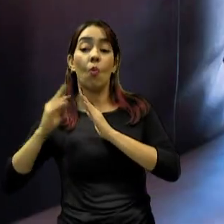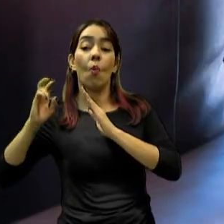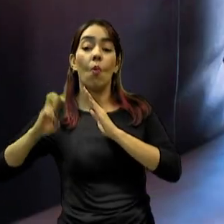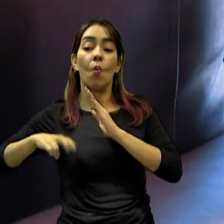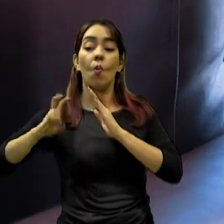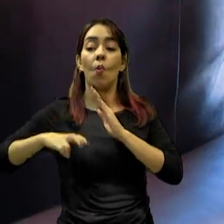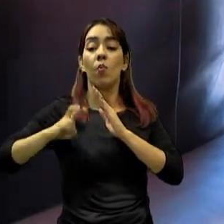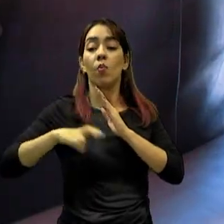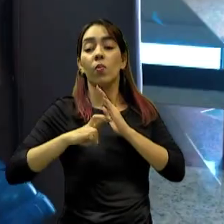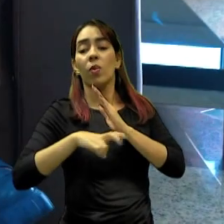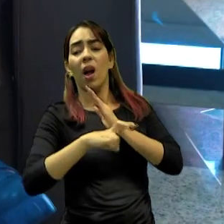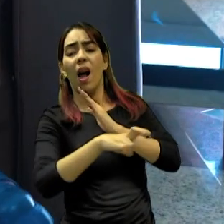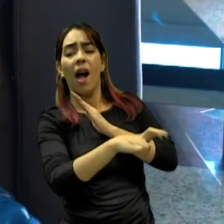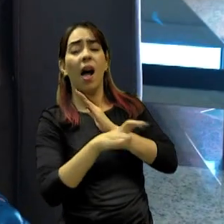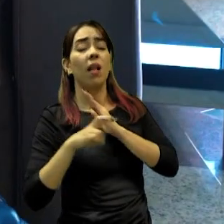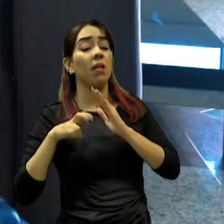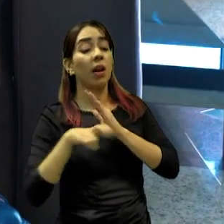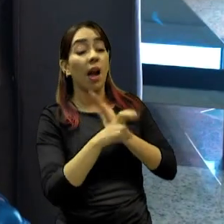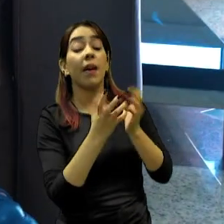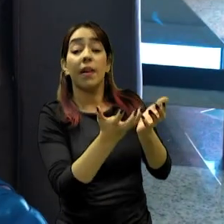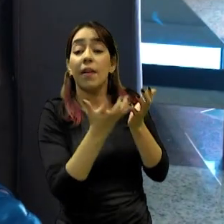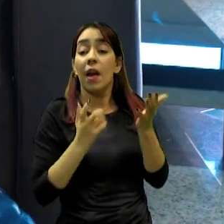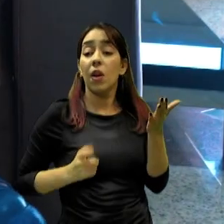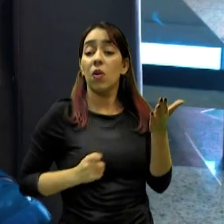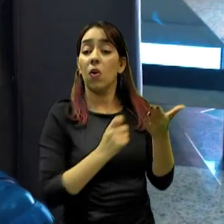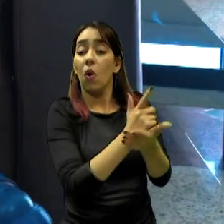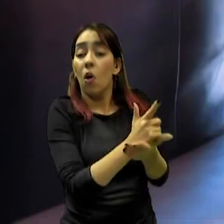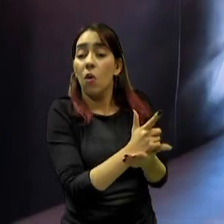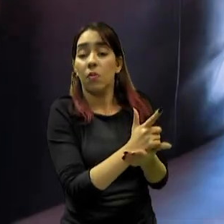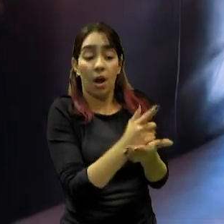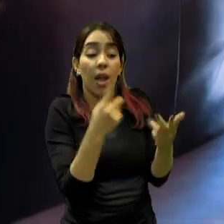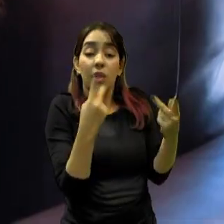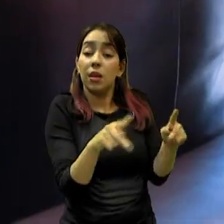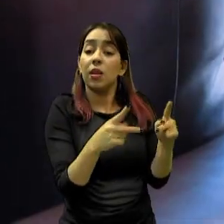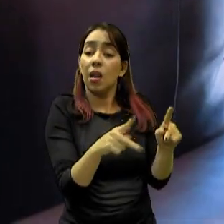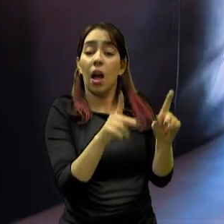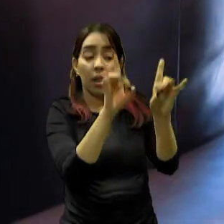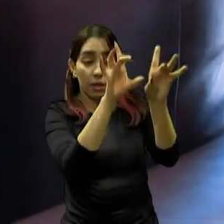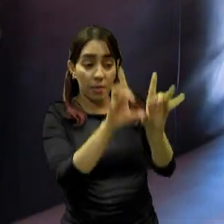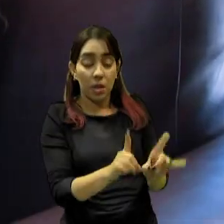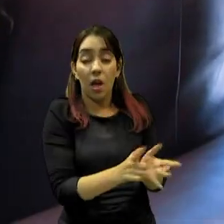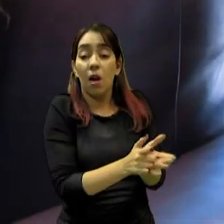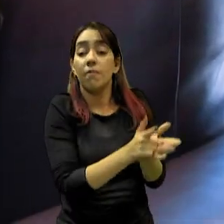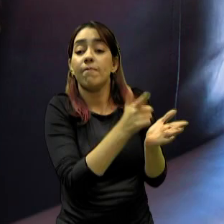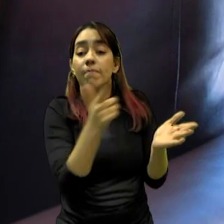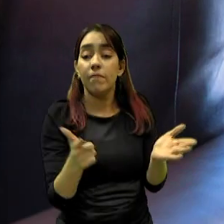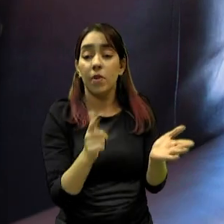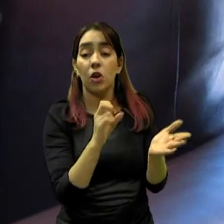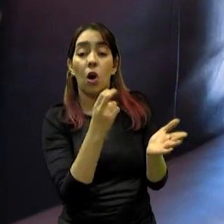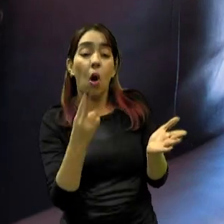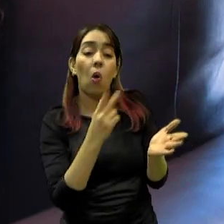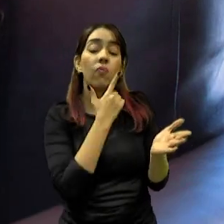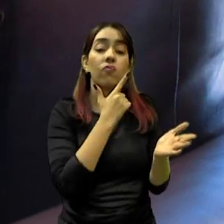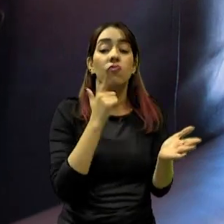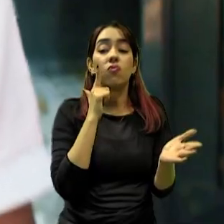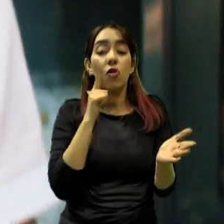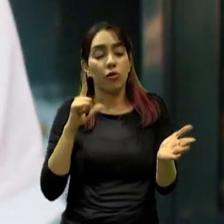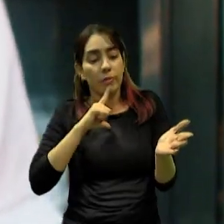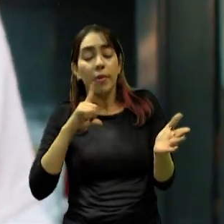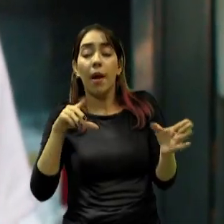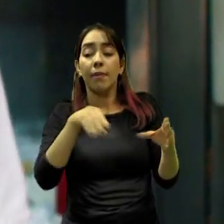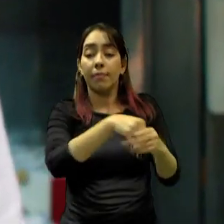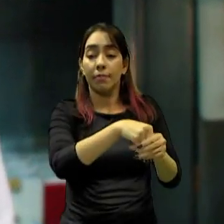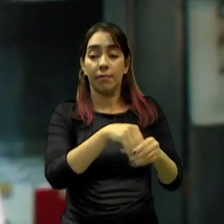uma paradinha para fazer aquela compra daquele produto de conveniência que ele sabe que tem na banca. É